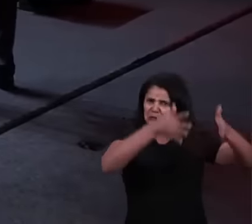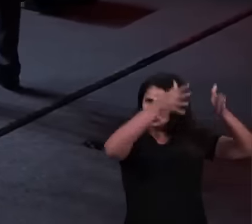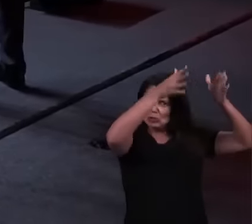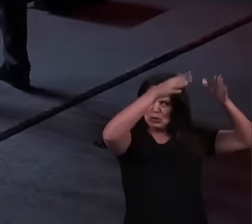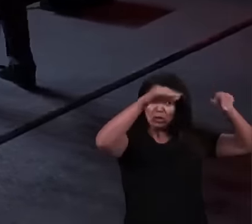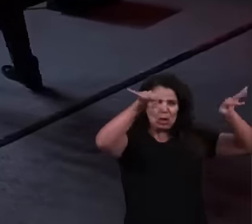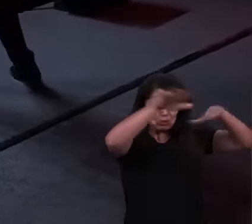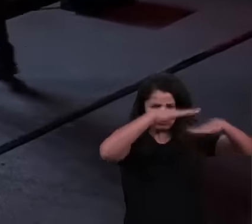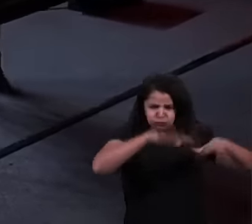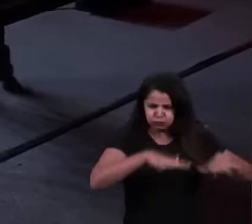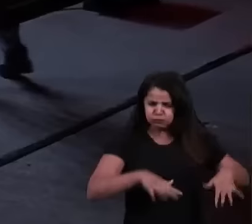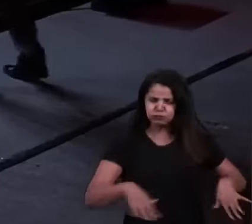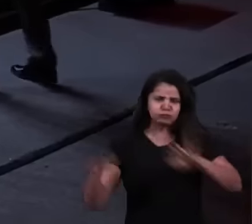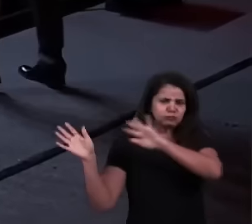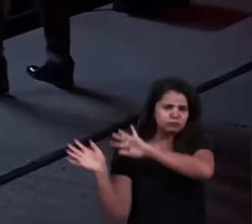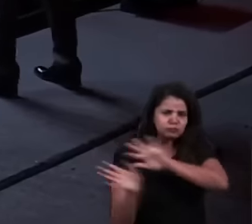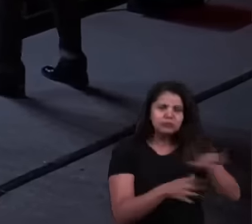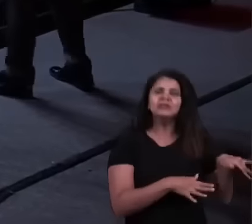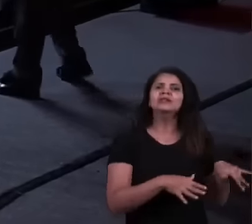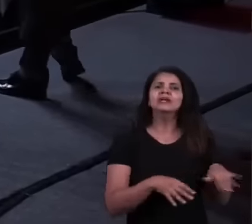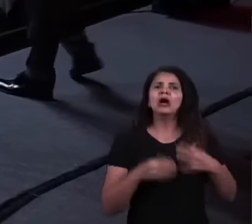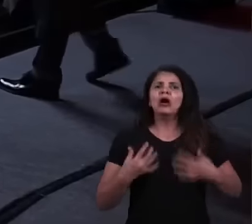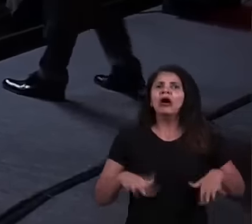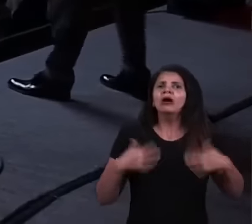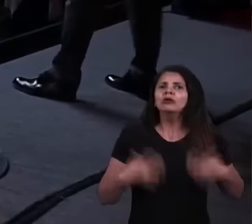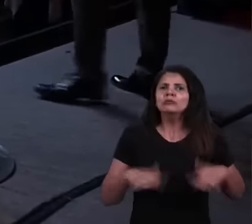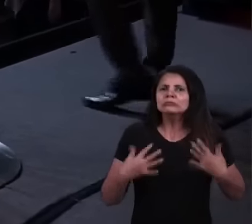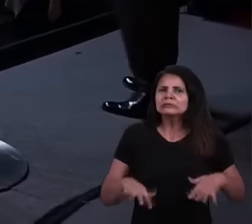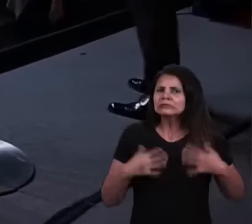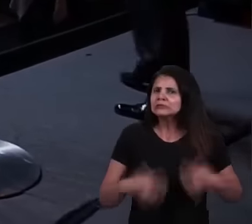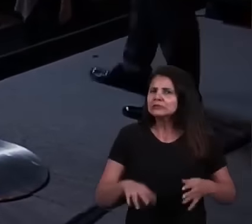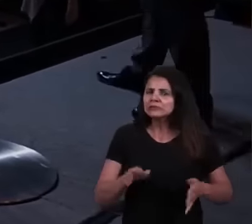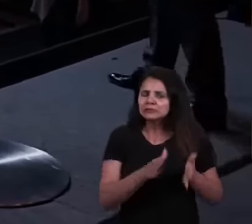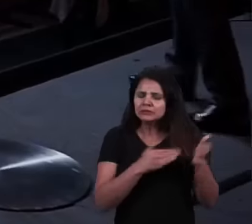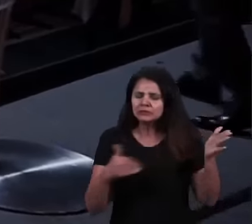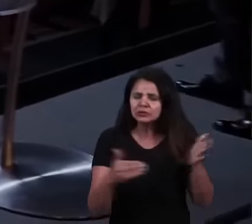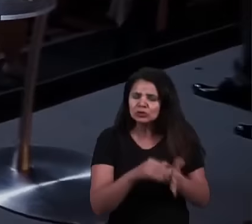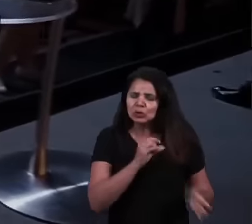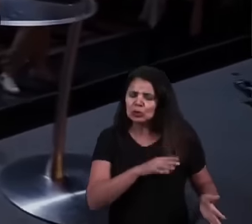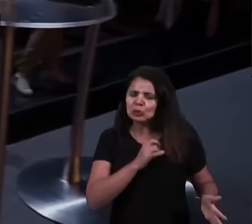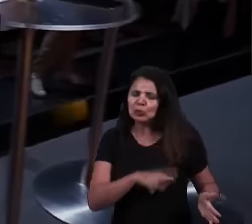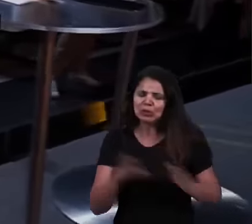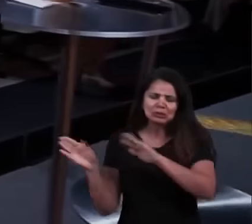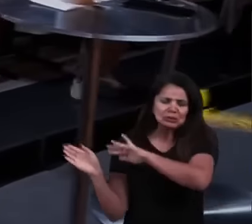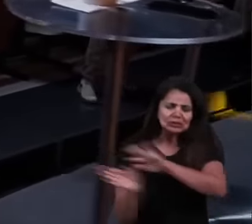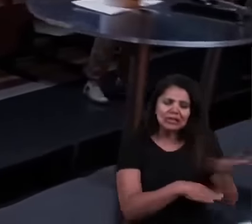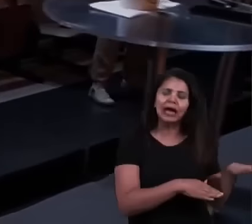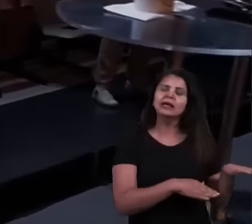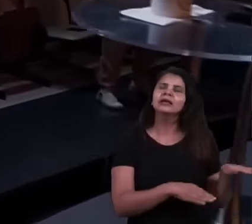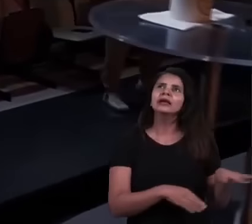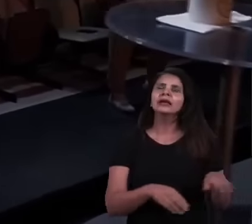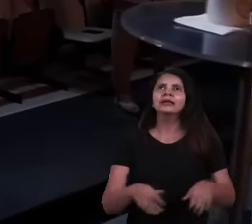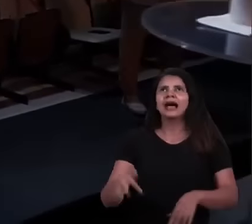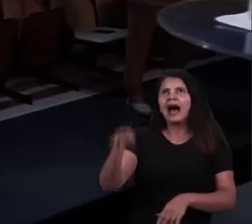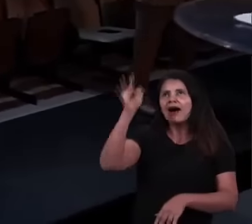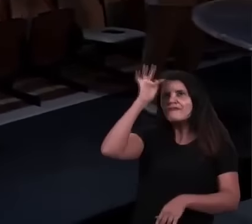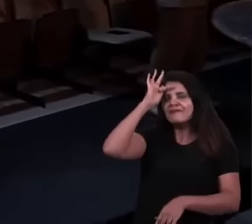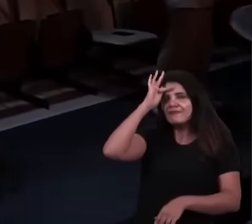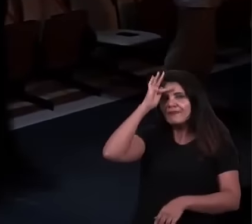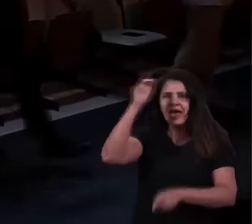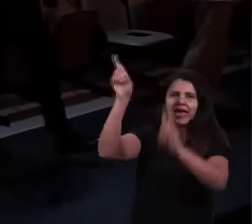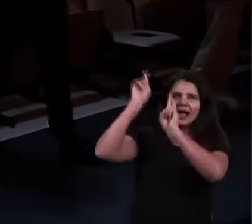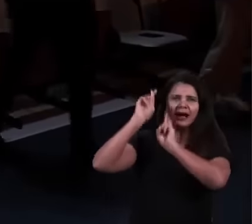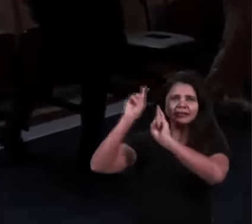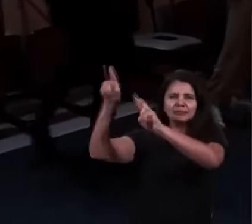terra, esse pânico, esse pavor caia por terra. Venha a fé, a confiança, a esperança,